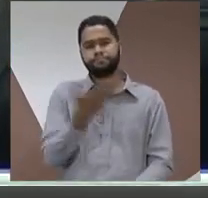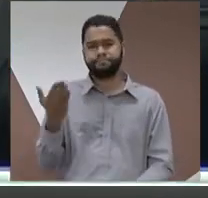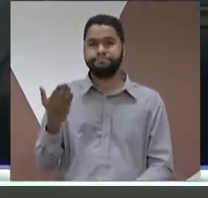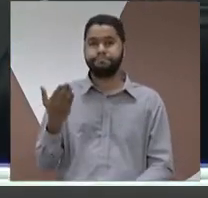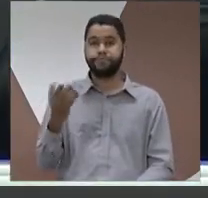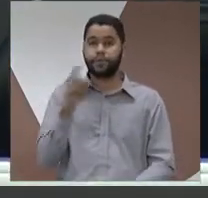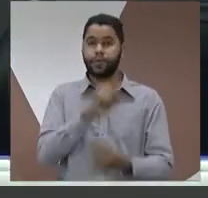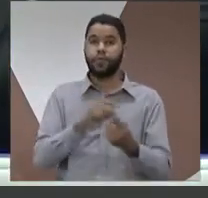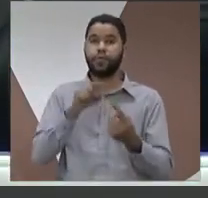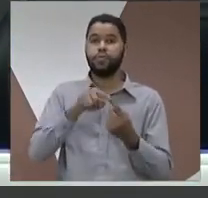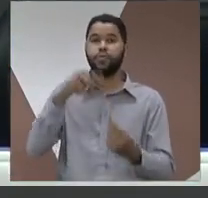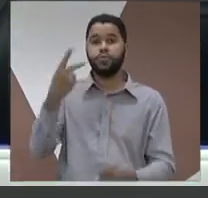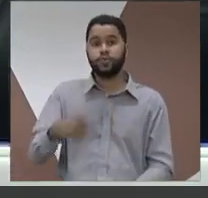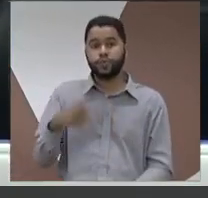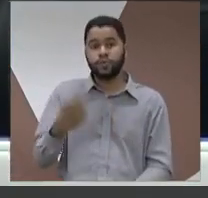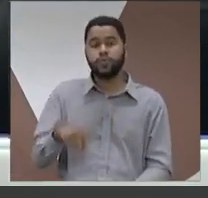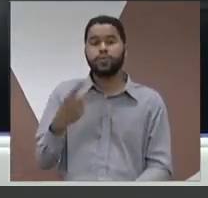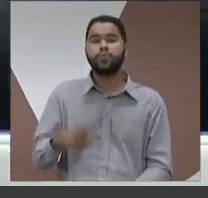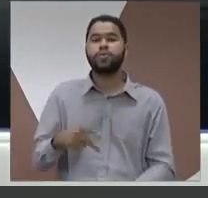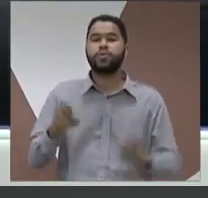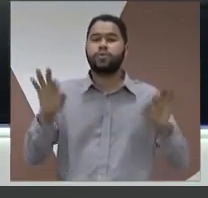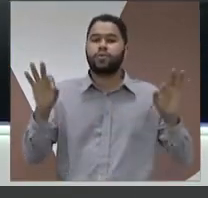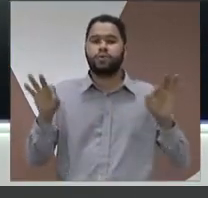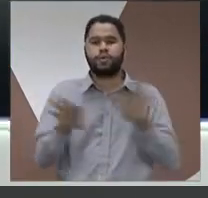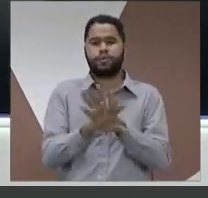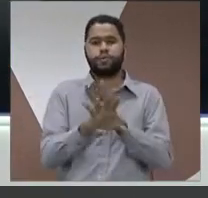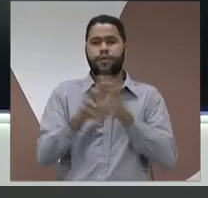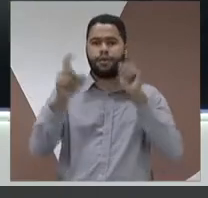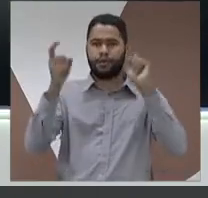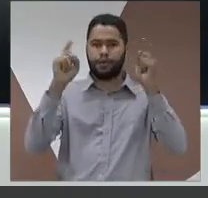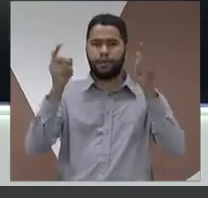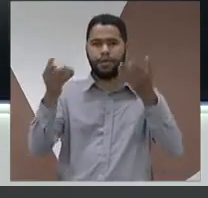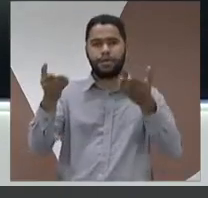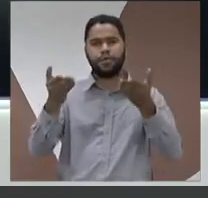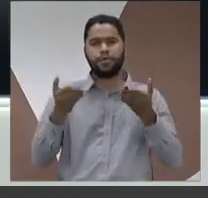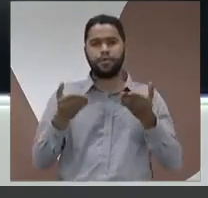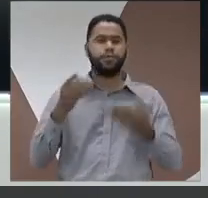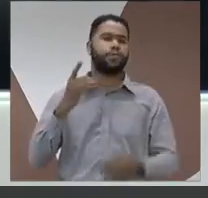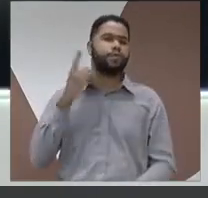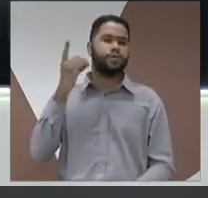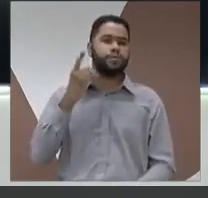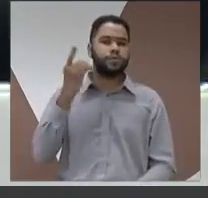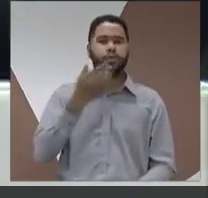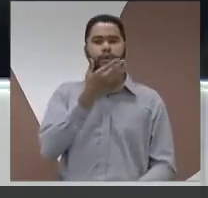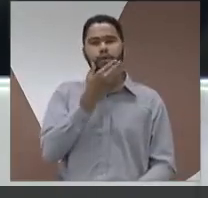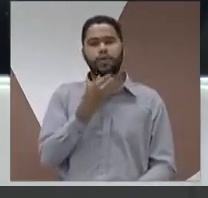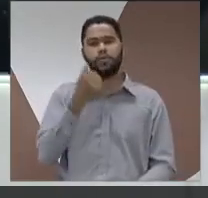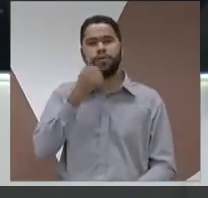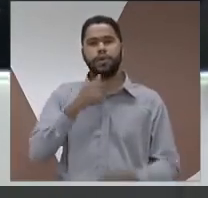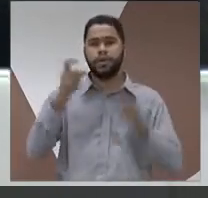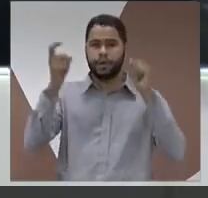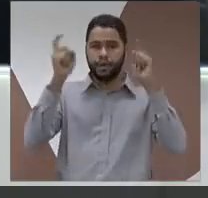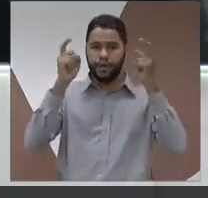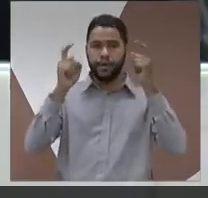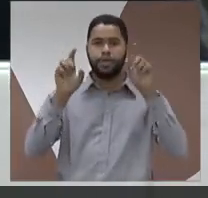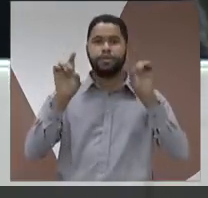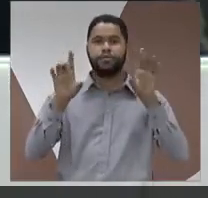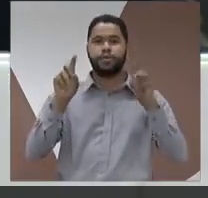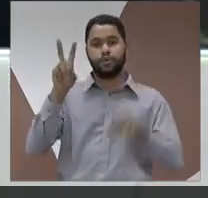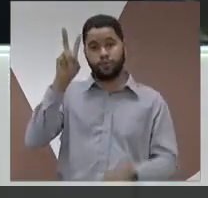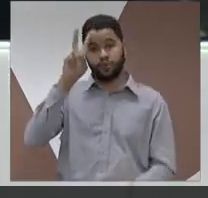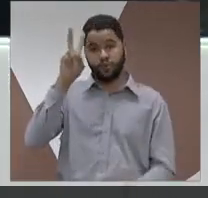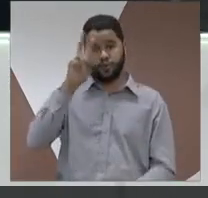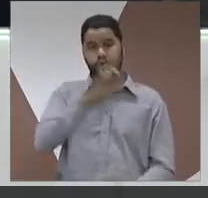cumprido o objetivo da convocação, encerra a reunião e convoca as deputadas e deputados para a reunião especial de segunda-feira,